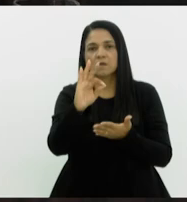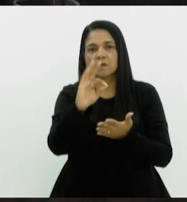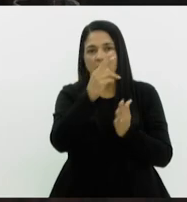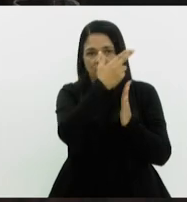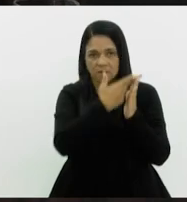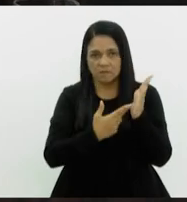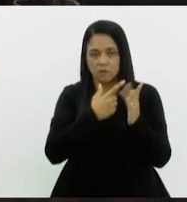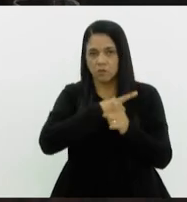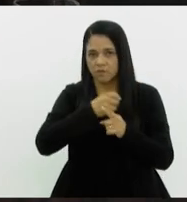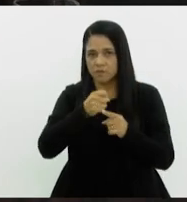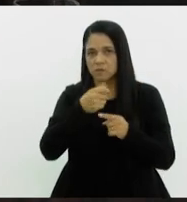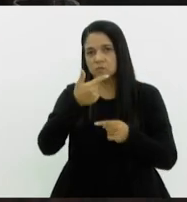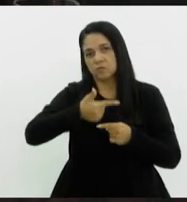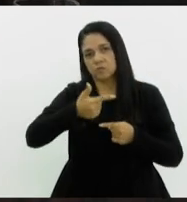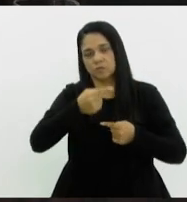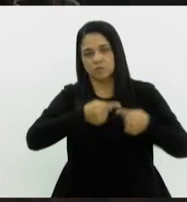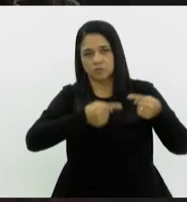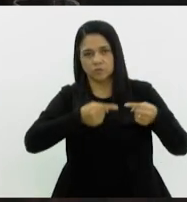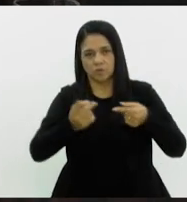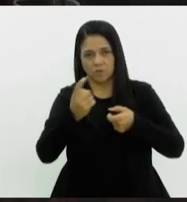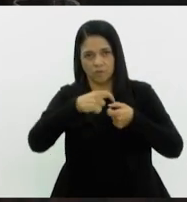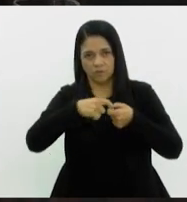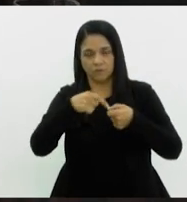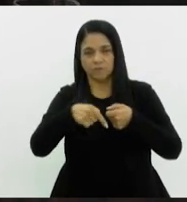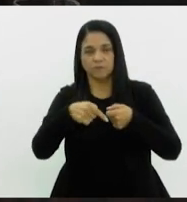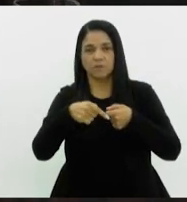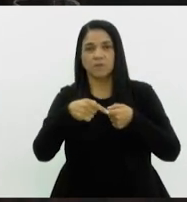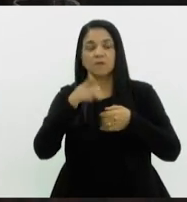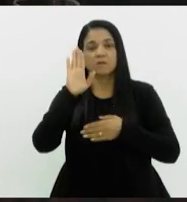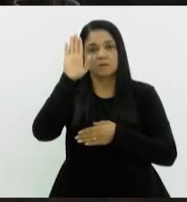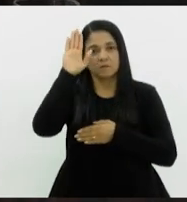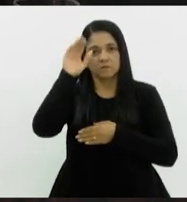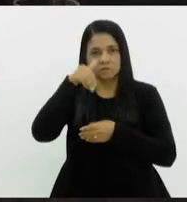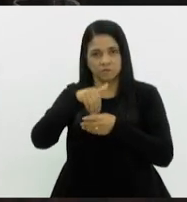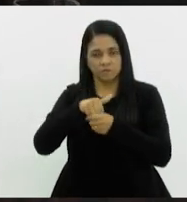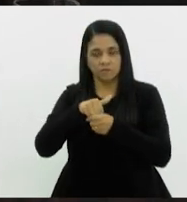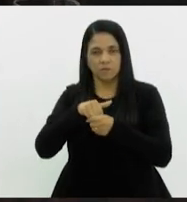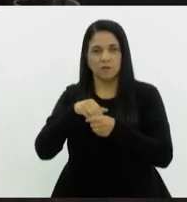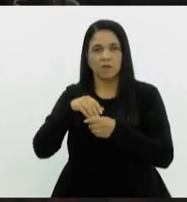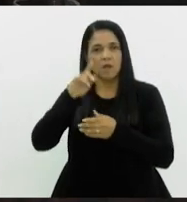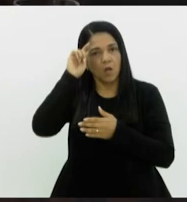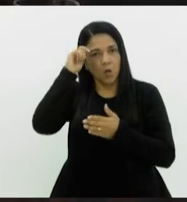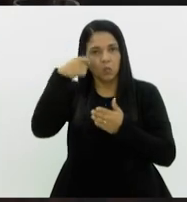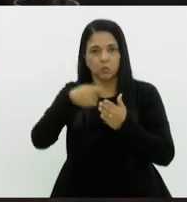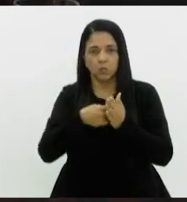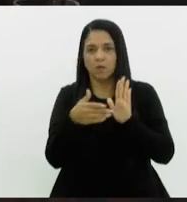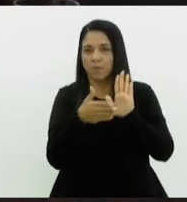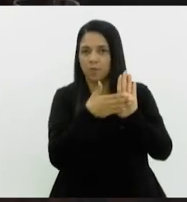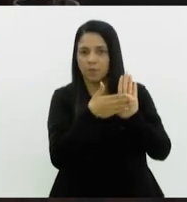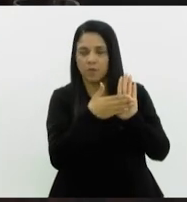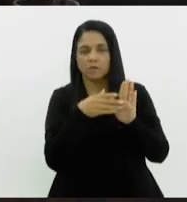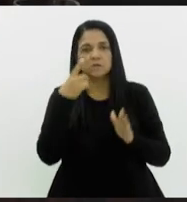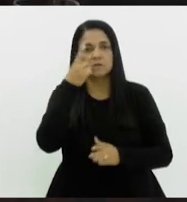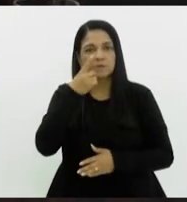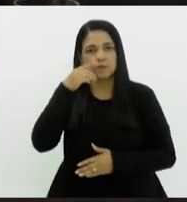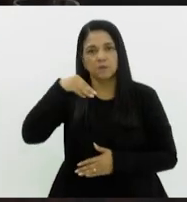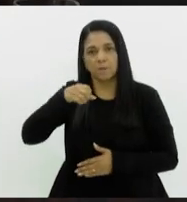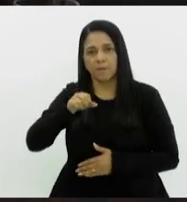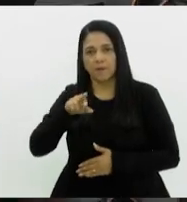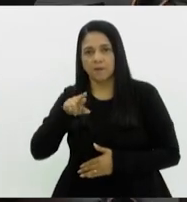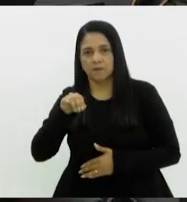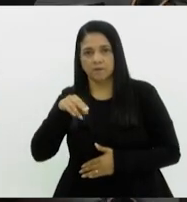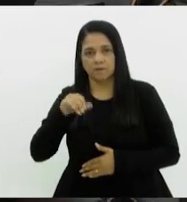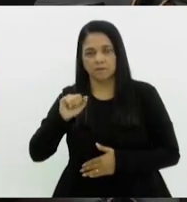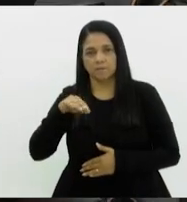vencido para a segunda discussão. Para a declaração de voto, a autora da proposta, deputada Marina, do